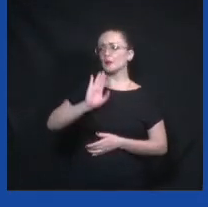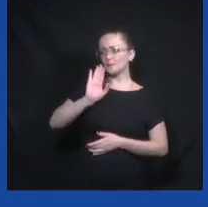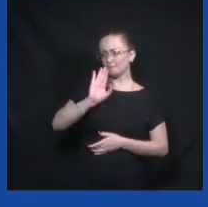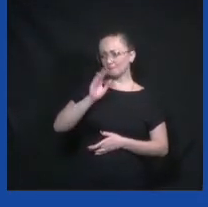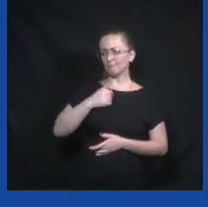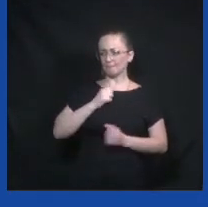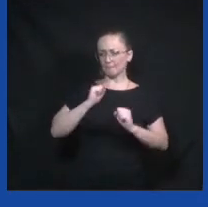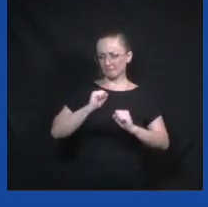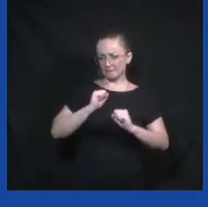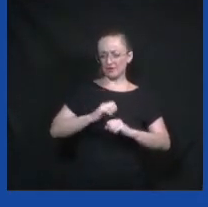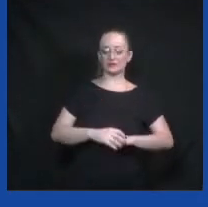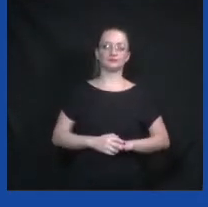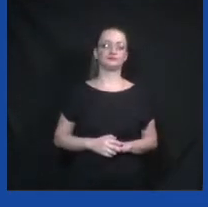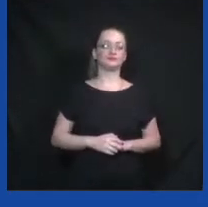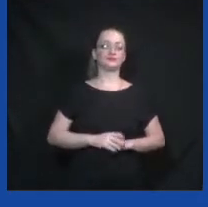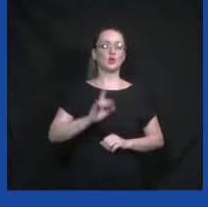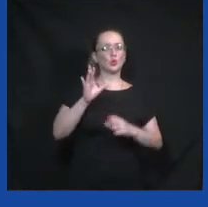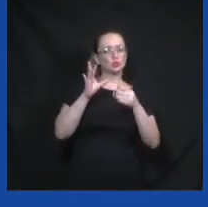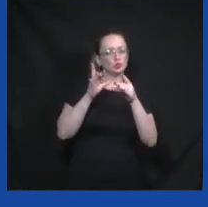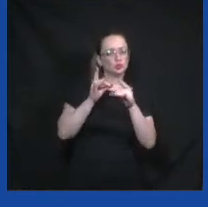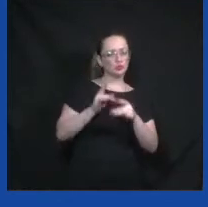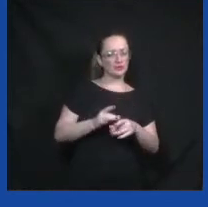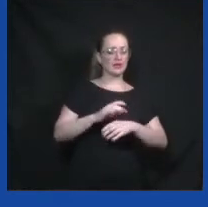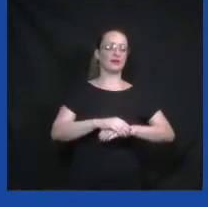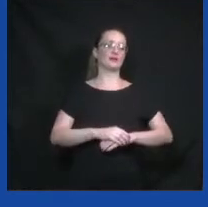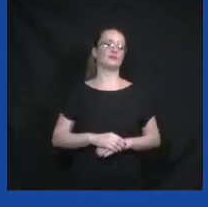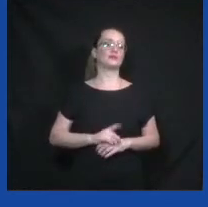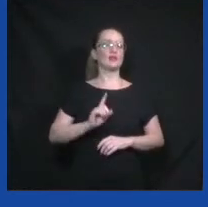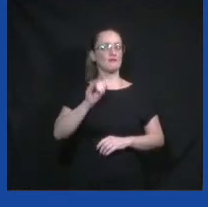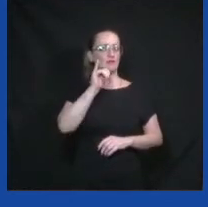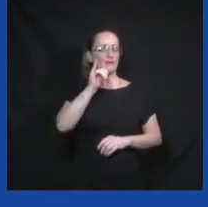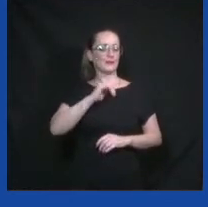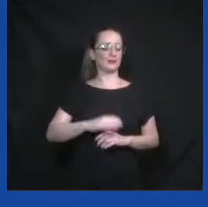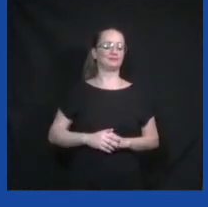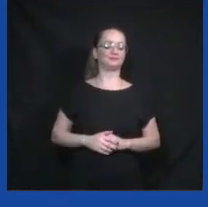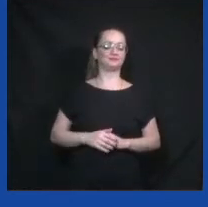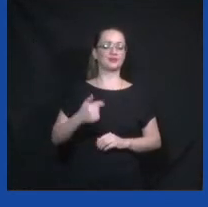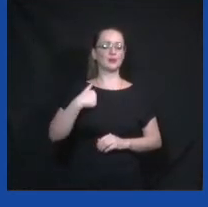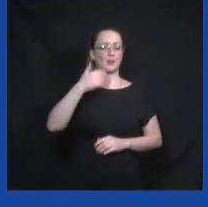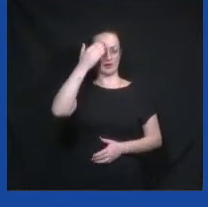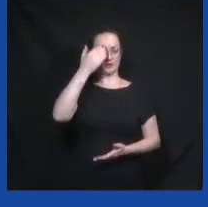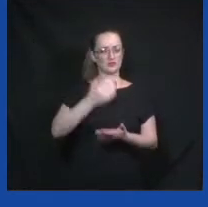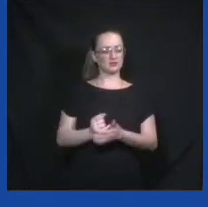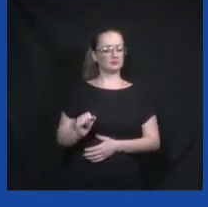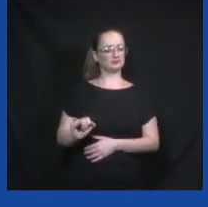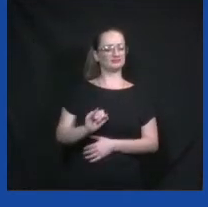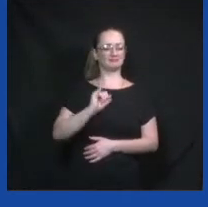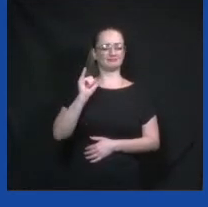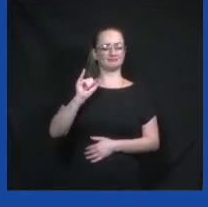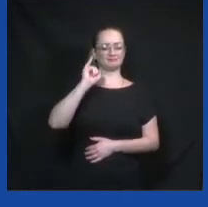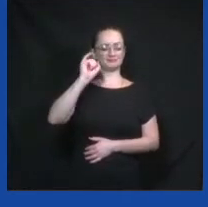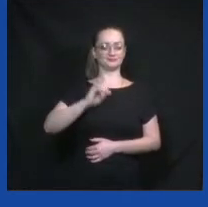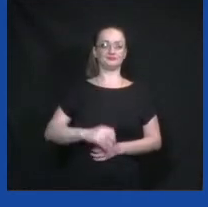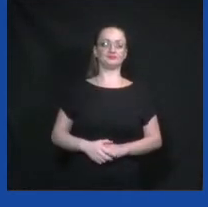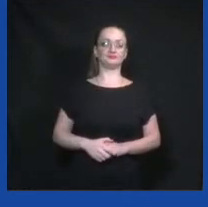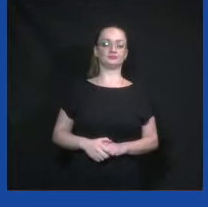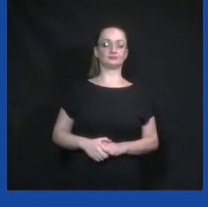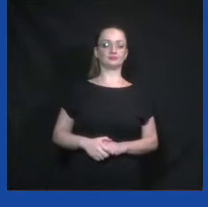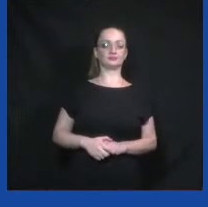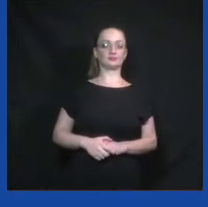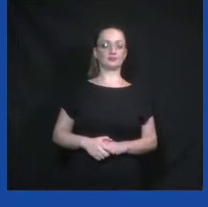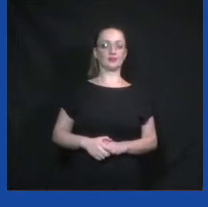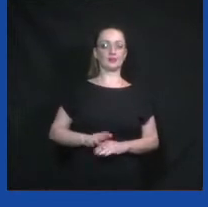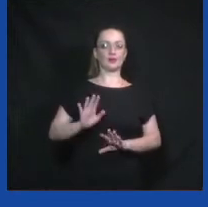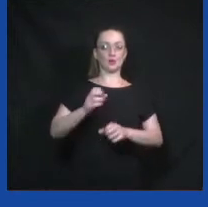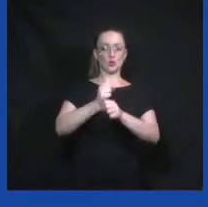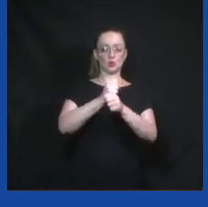Claro. Um detalhe aqui numa questão que o Diego colocou, que eu acho que é extremamente importante. Os anos